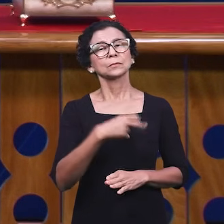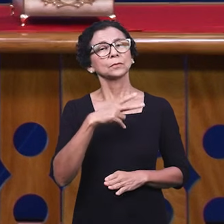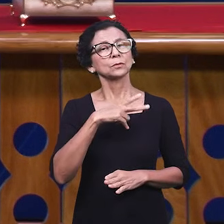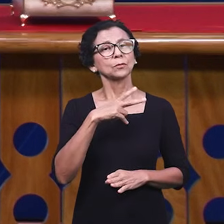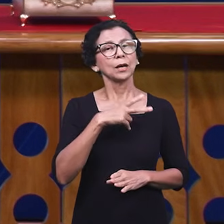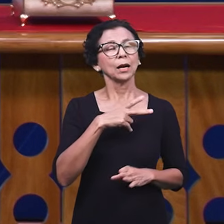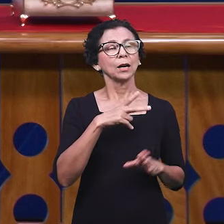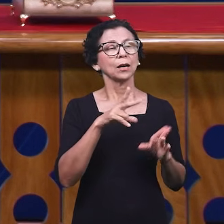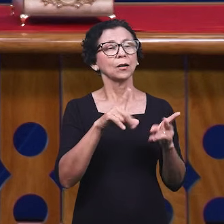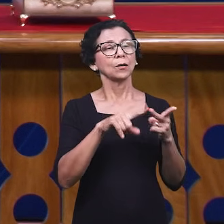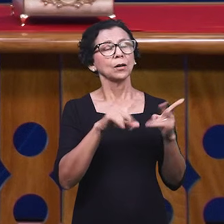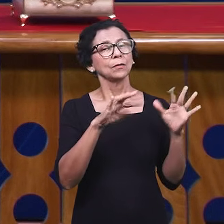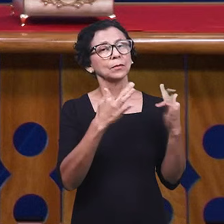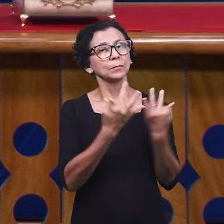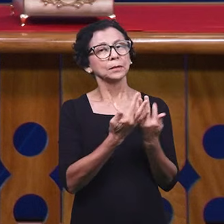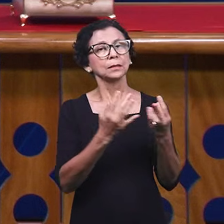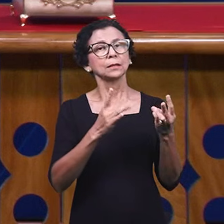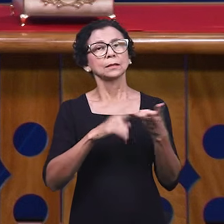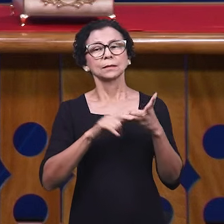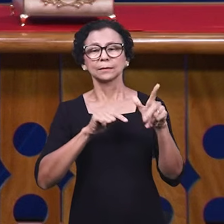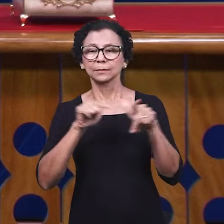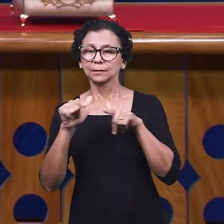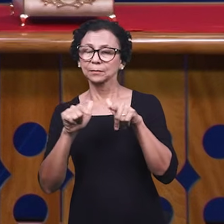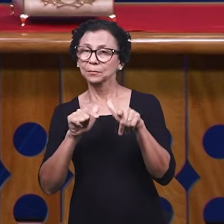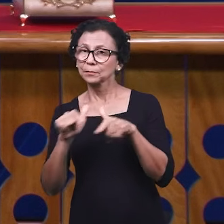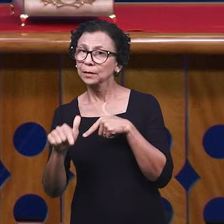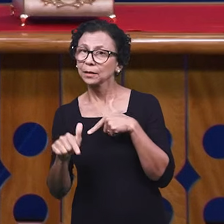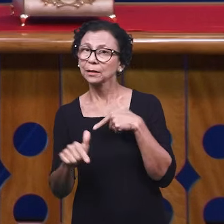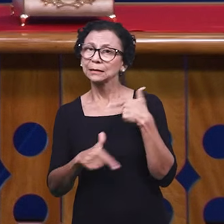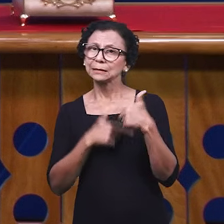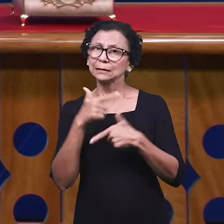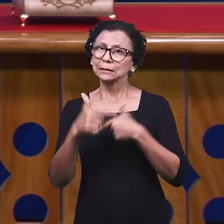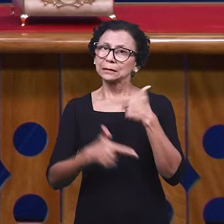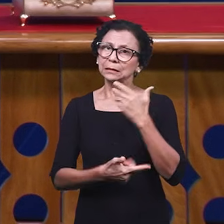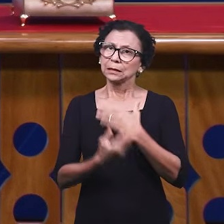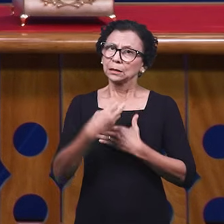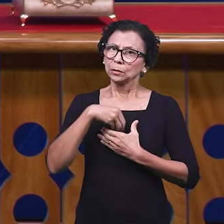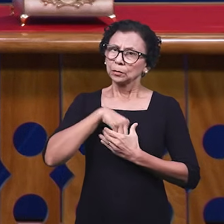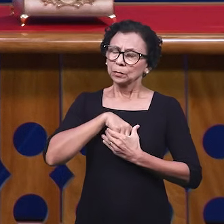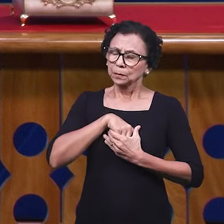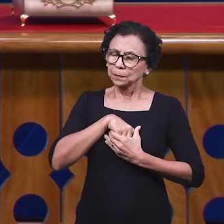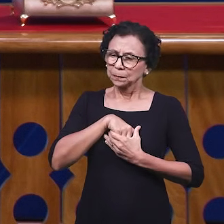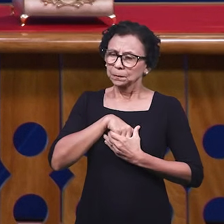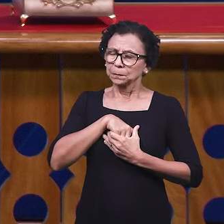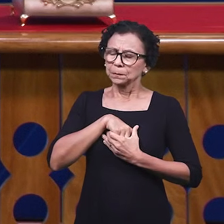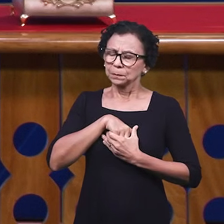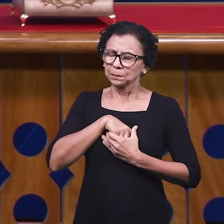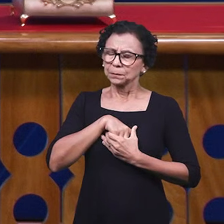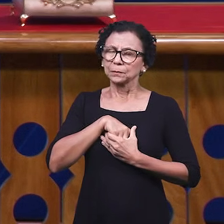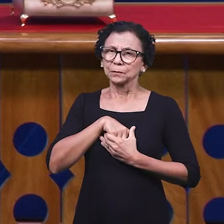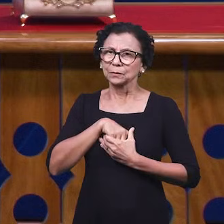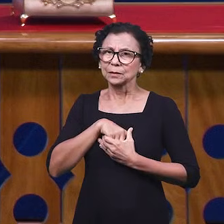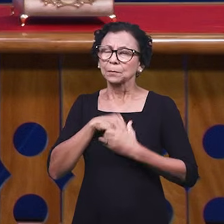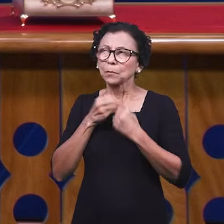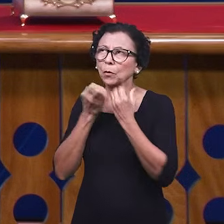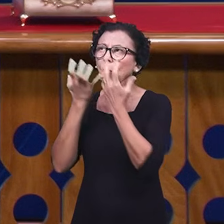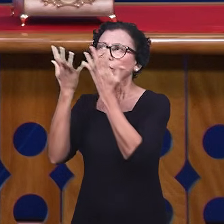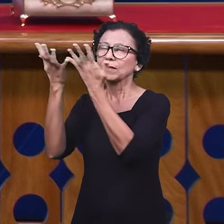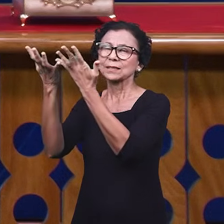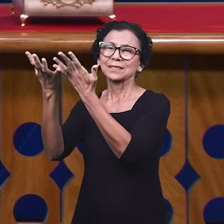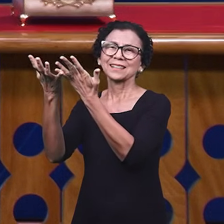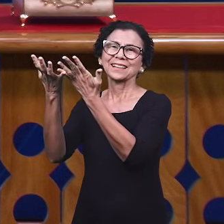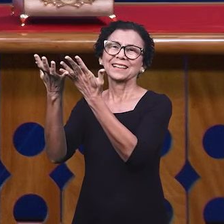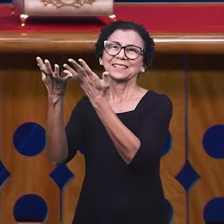como você vai agir. No seu trabalho, nas suas batalhas, às vezes internas, que não fala com ninguém, você pode falar com Ele. Sabe por